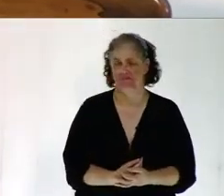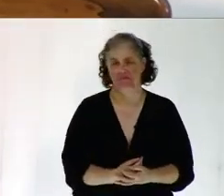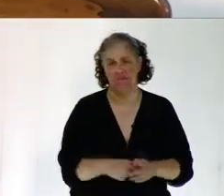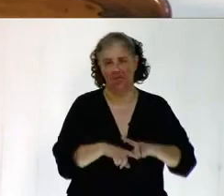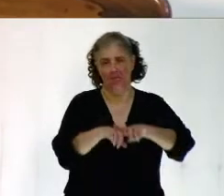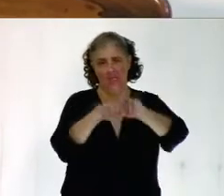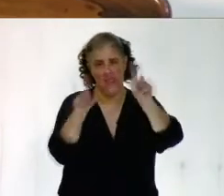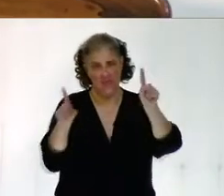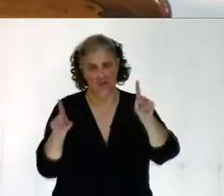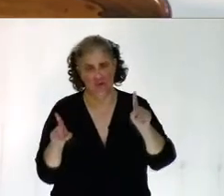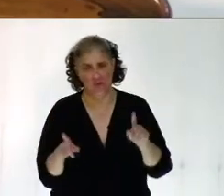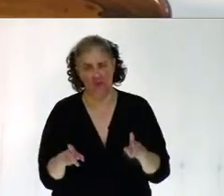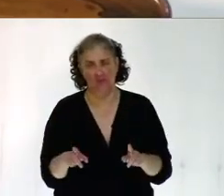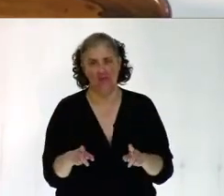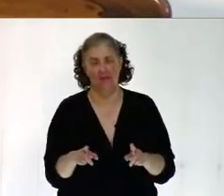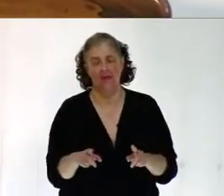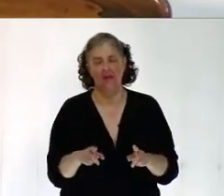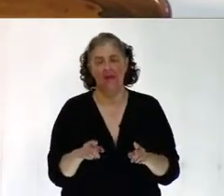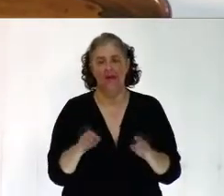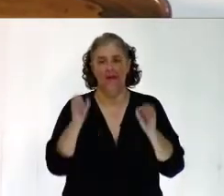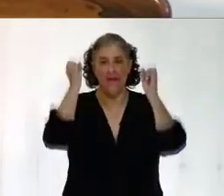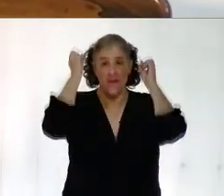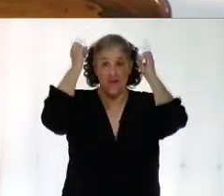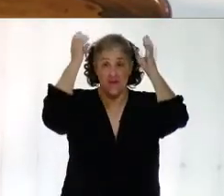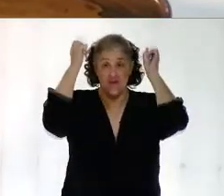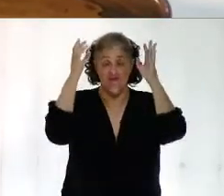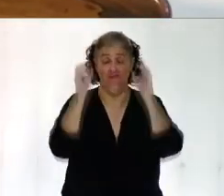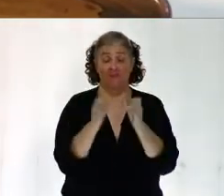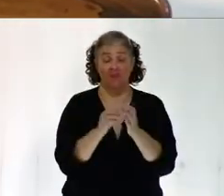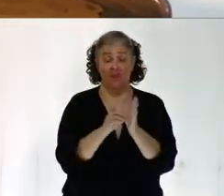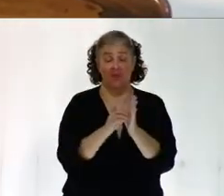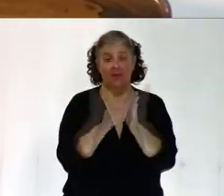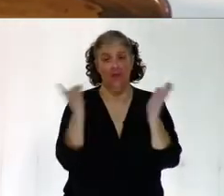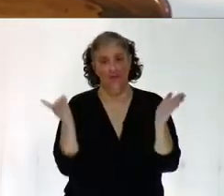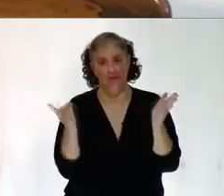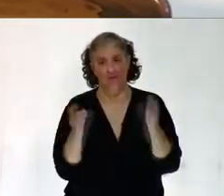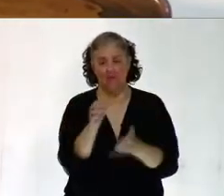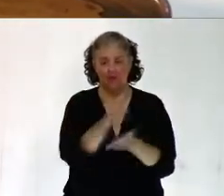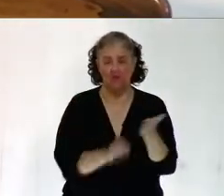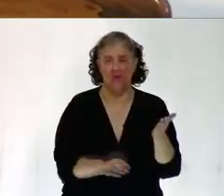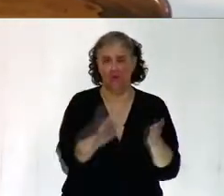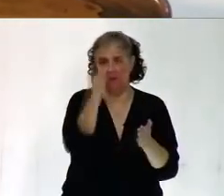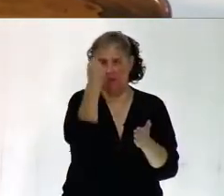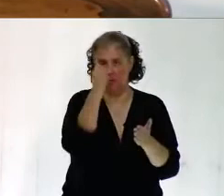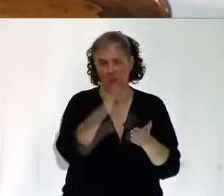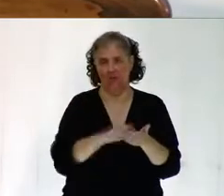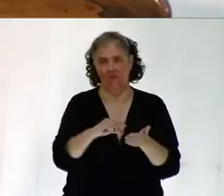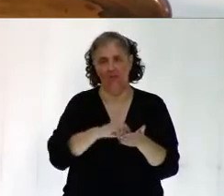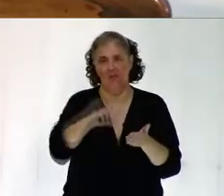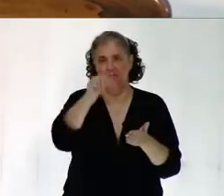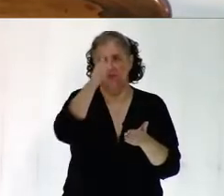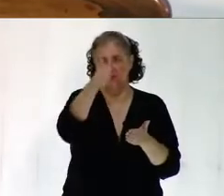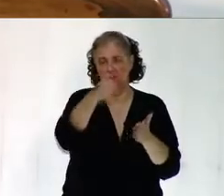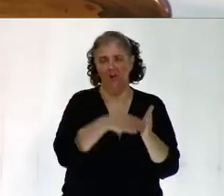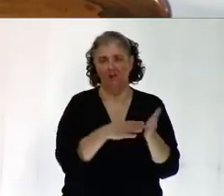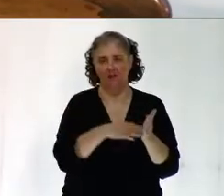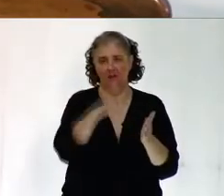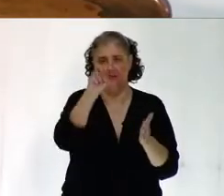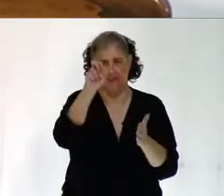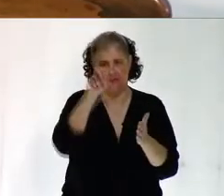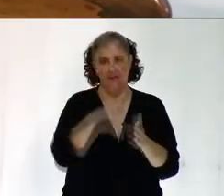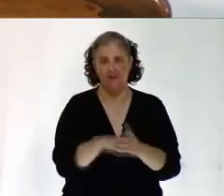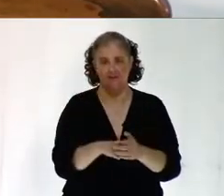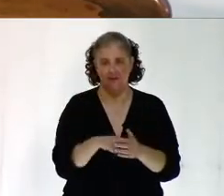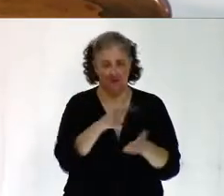por moisés de deuteronômio deuteronômio capítulo 8 versículo 1 a 5